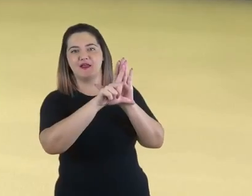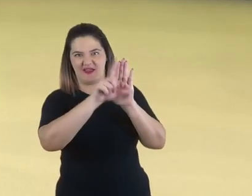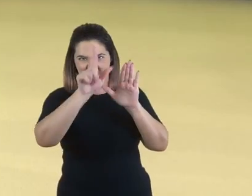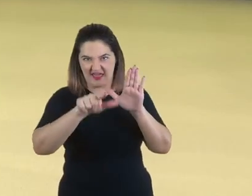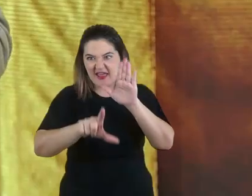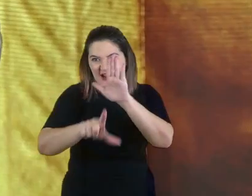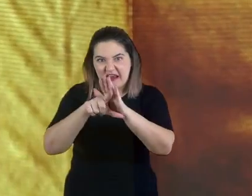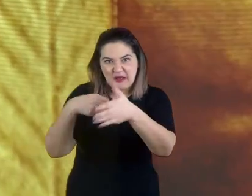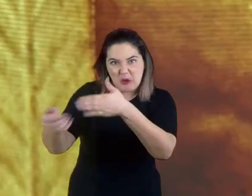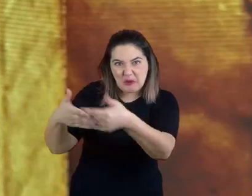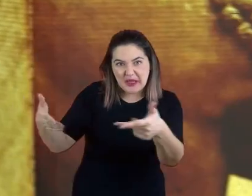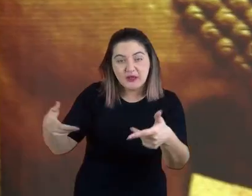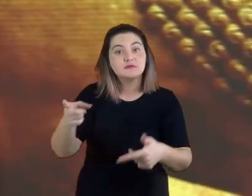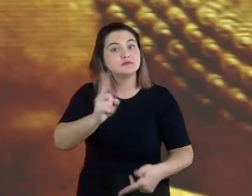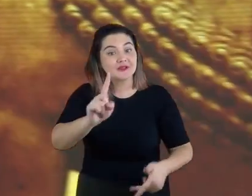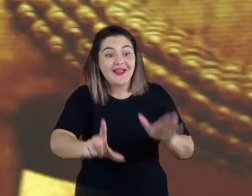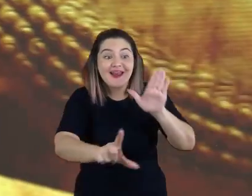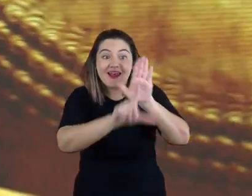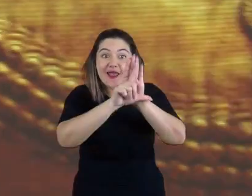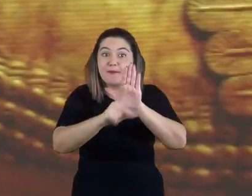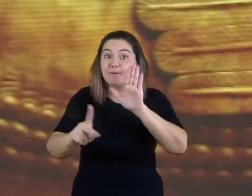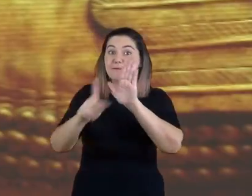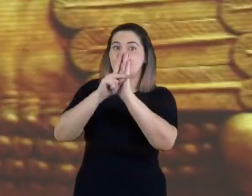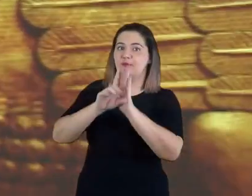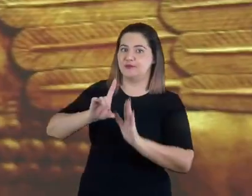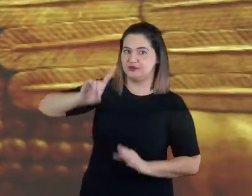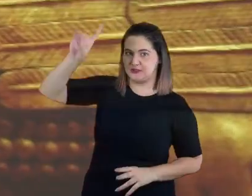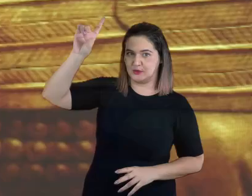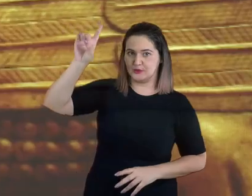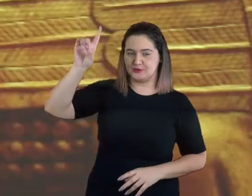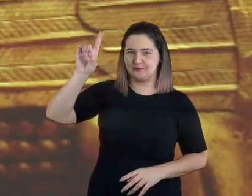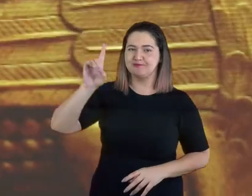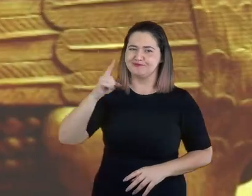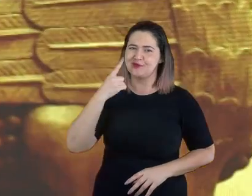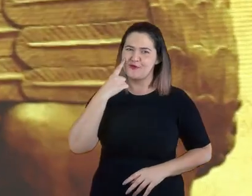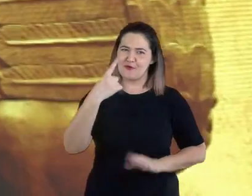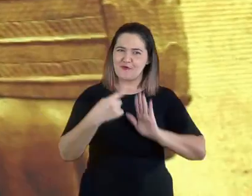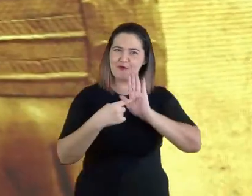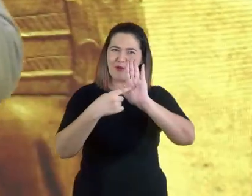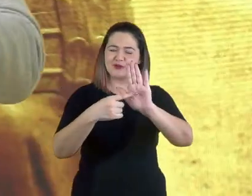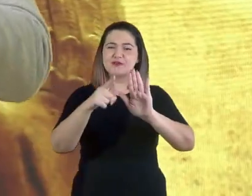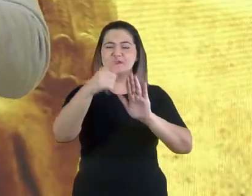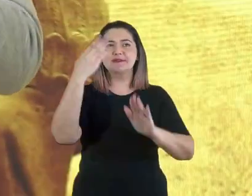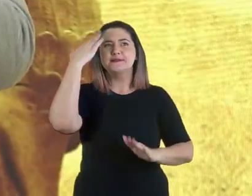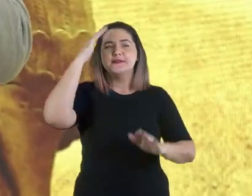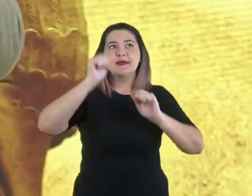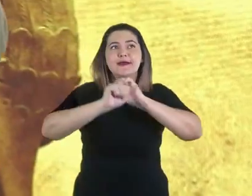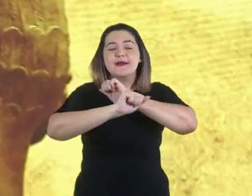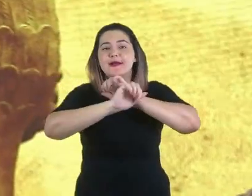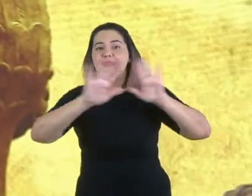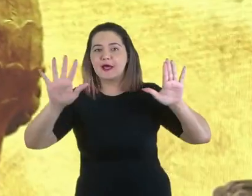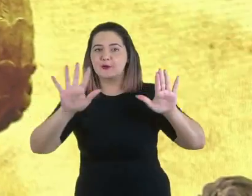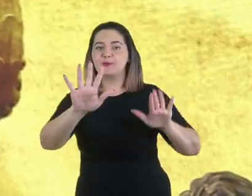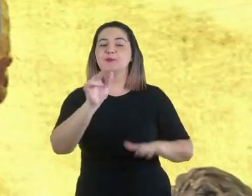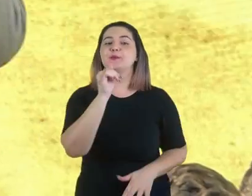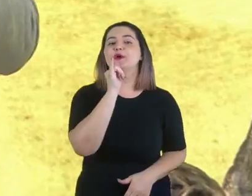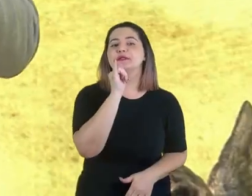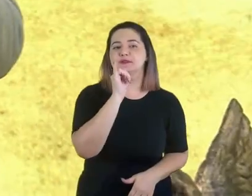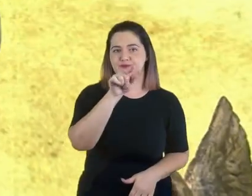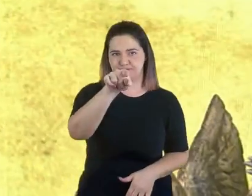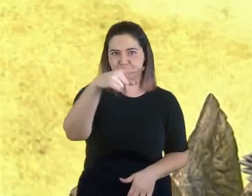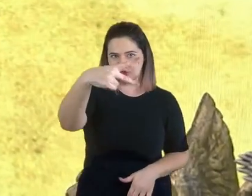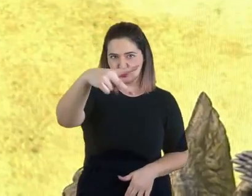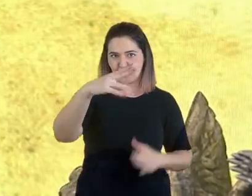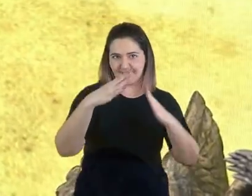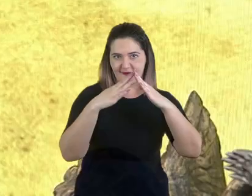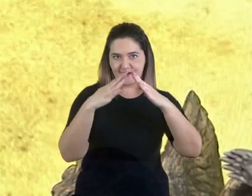Deus. Quer fazer um exercício comigo? Olha como é que a lei de Deus foi alterada. Pegue qualquer versão da Bíblia que você tem em